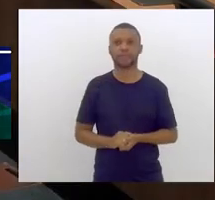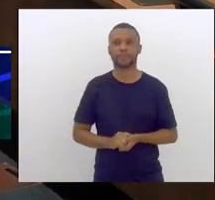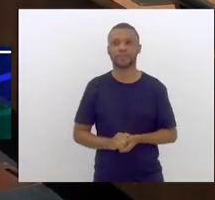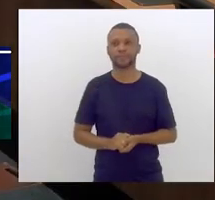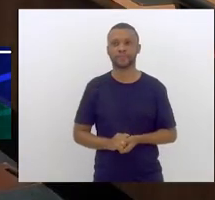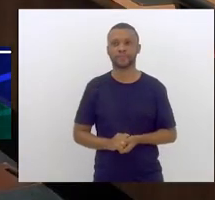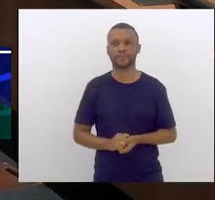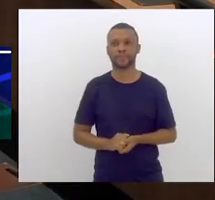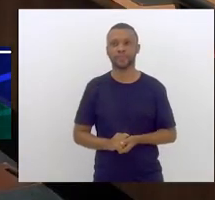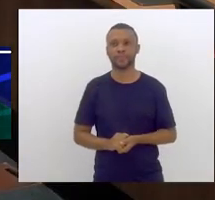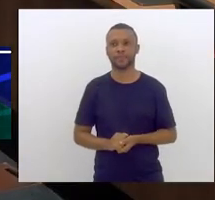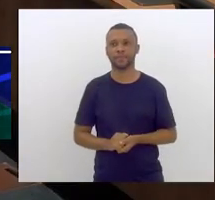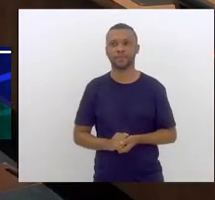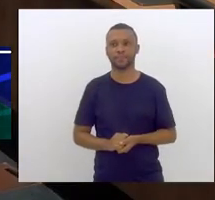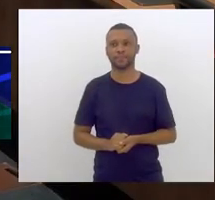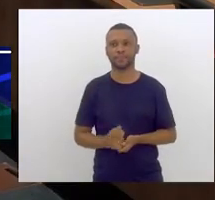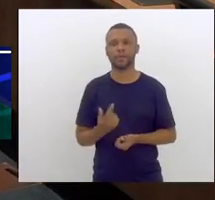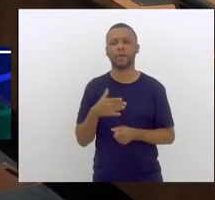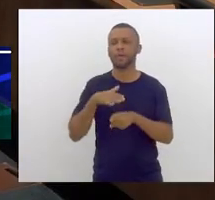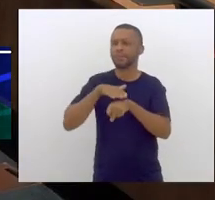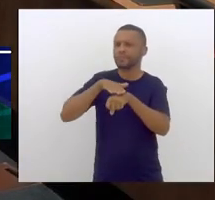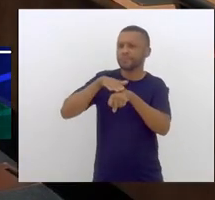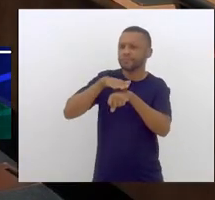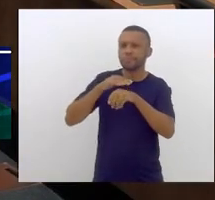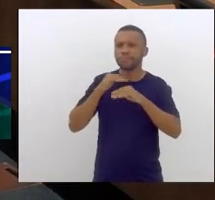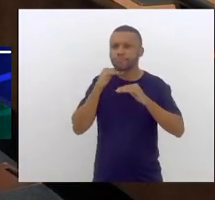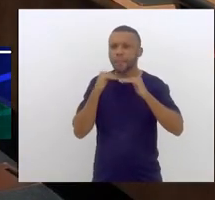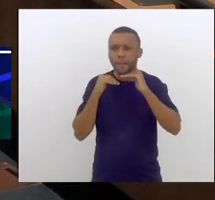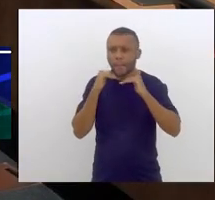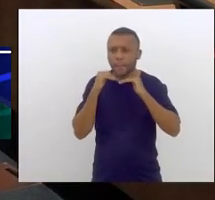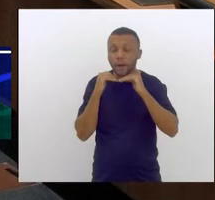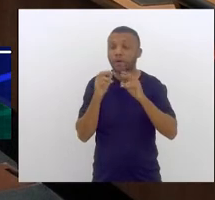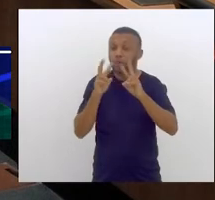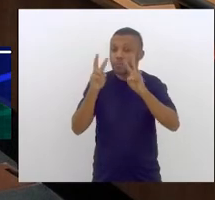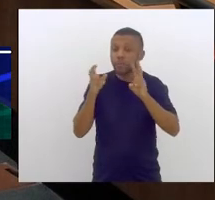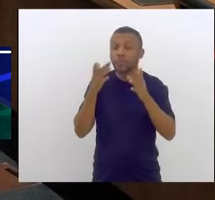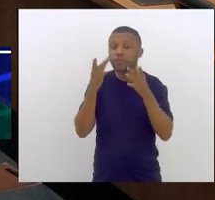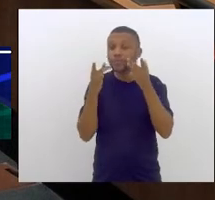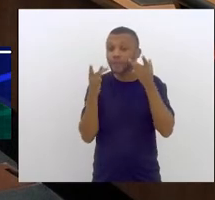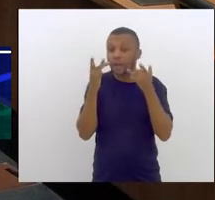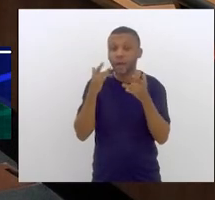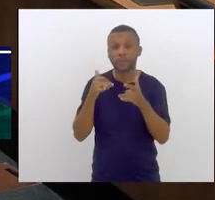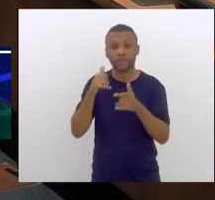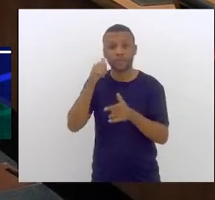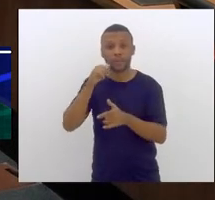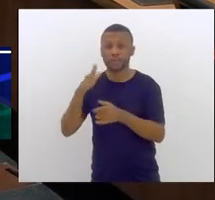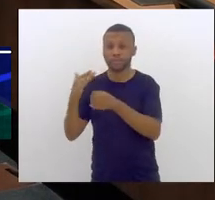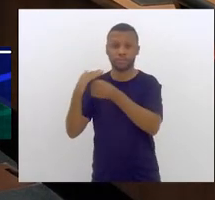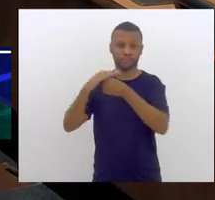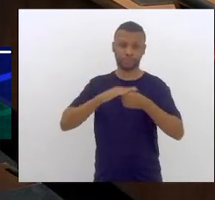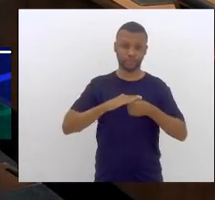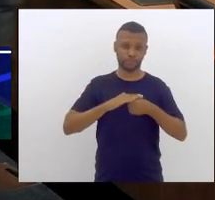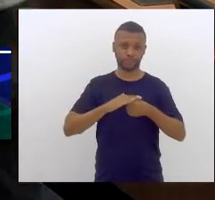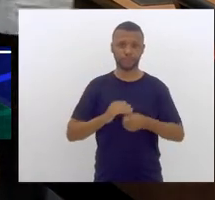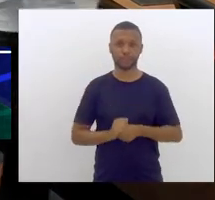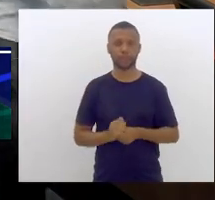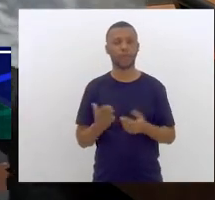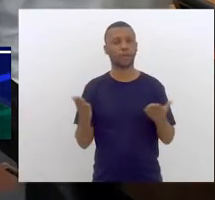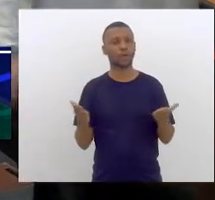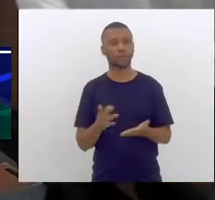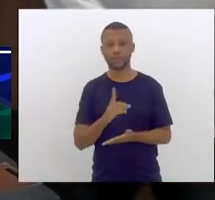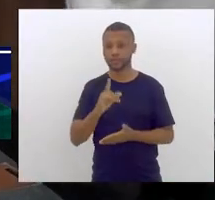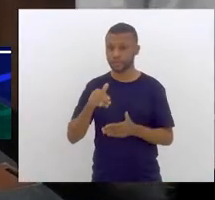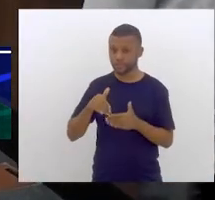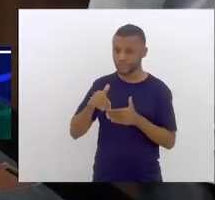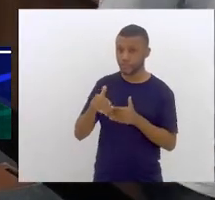Souza. Eu conversava com Vossa Excelência sobre o Teatro das Oprimidas. E esse dia, que a partir de